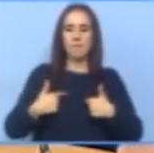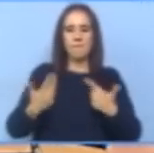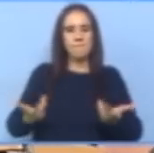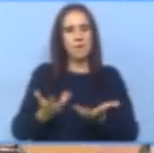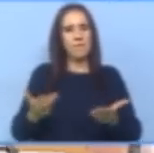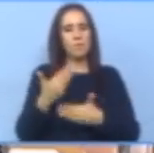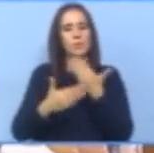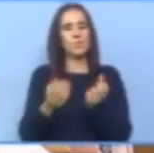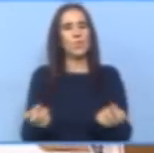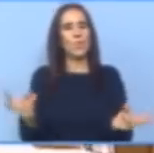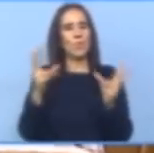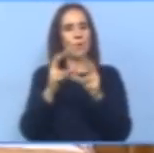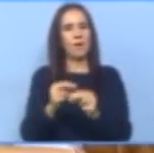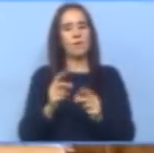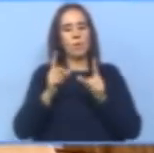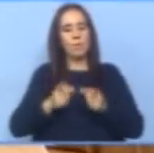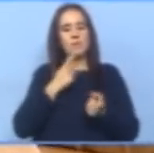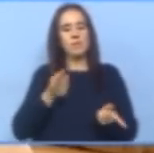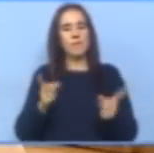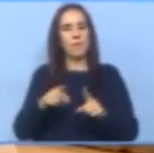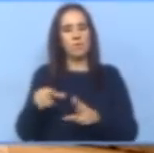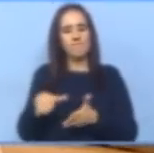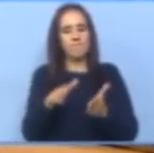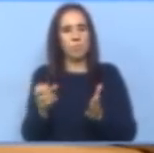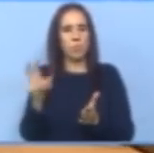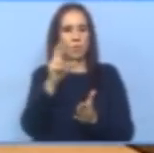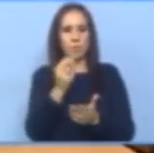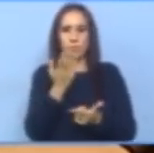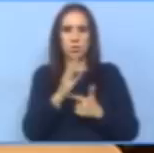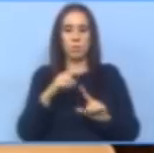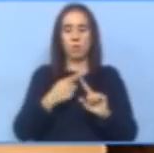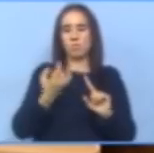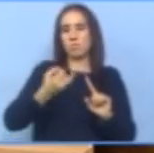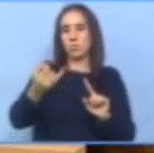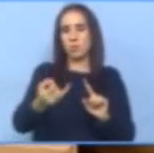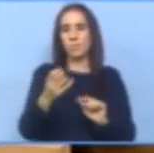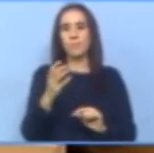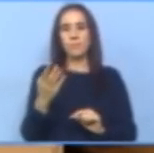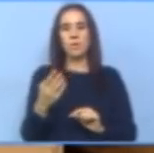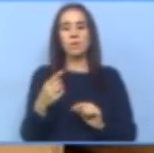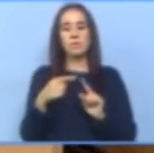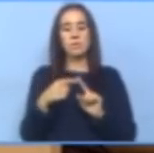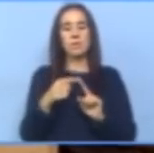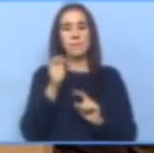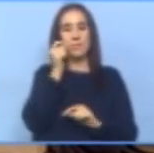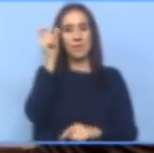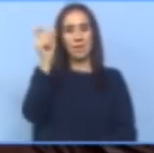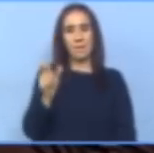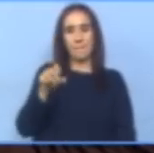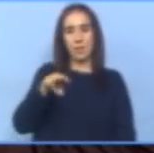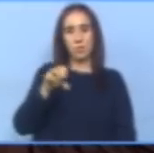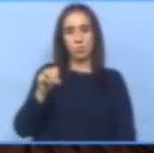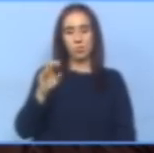novo processo, vamos recomeçar um novo itinerário, por exemplo, no próximo ano. Ao recomeçar com Marcos, significa que nós fizemos